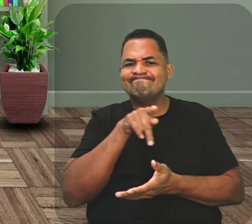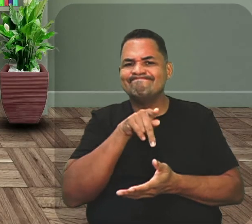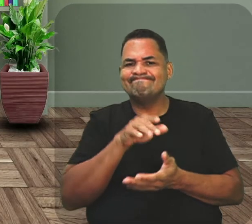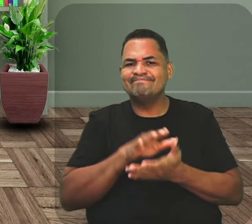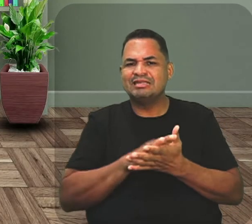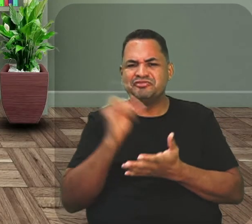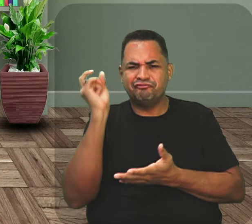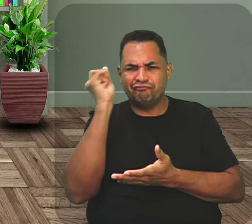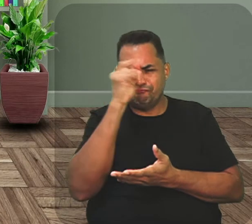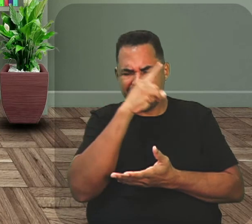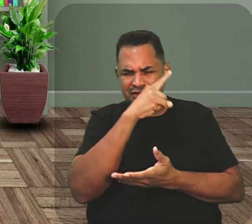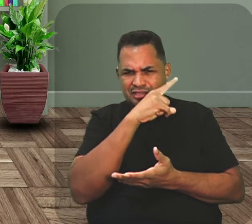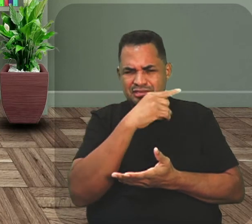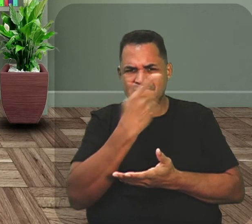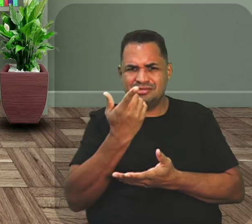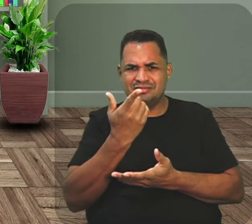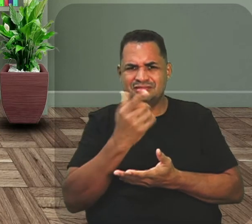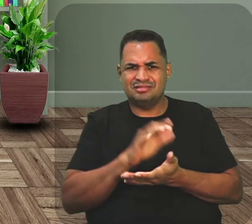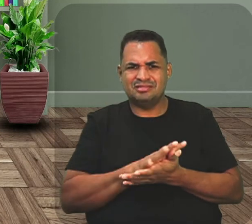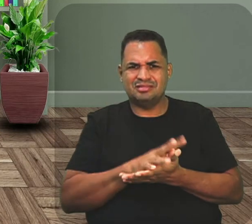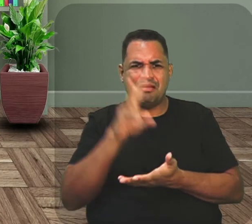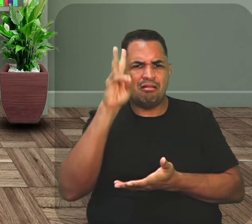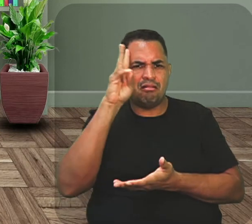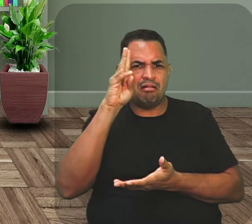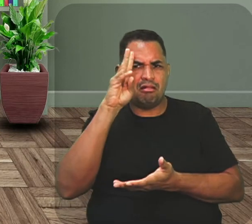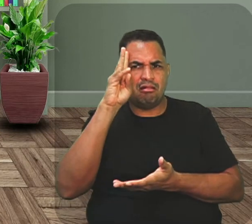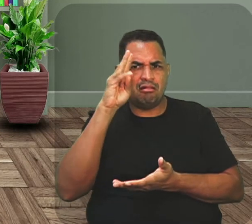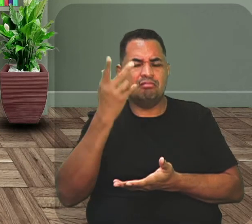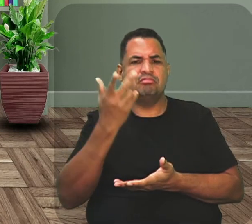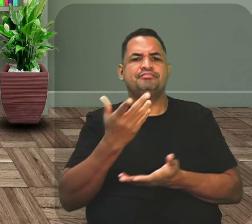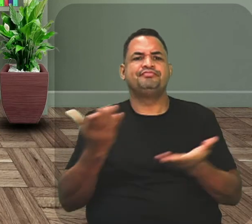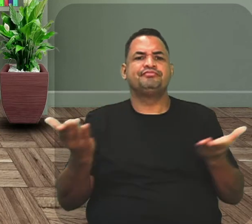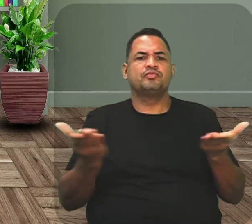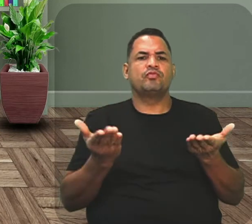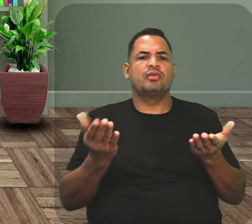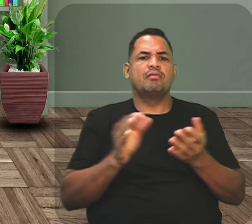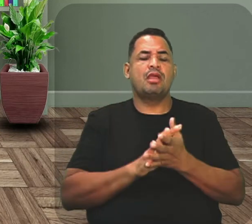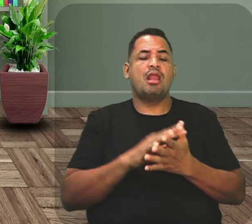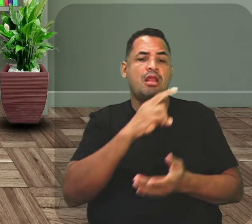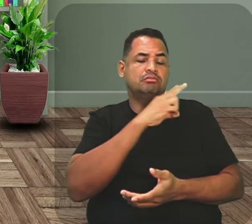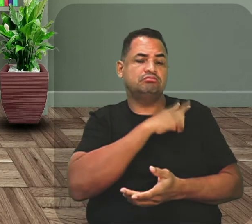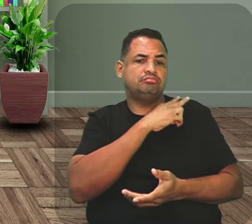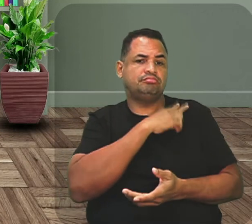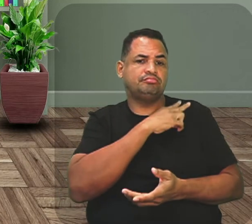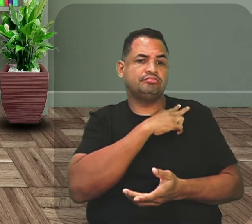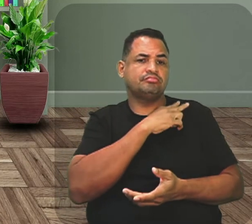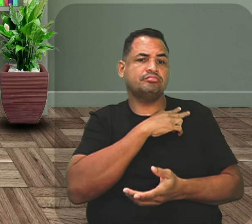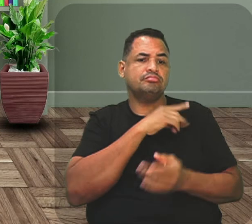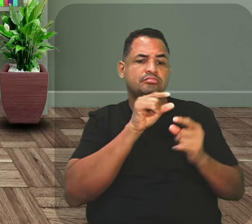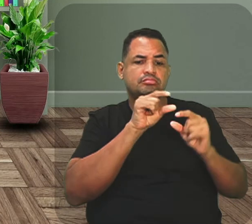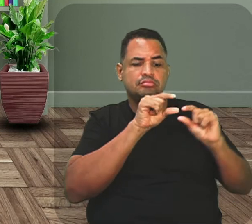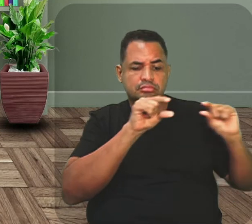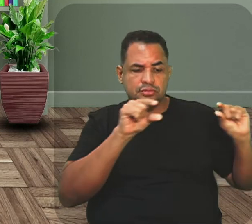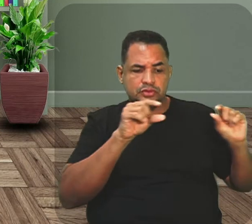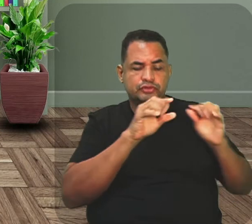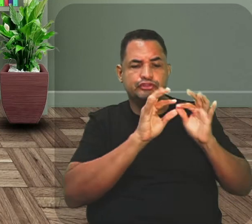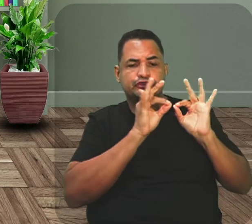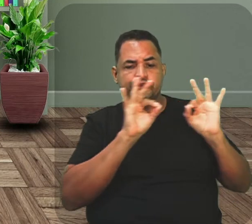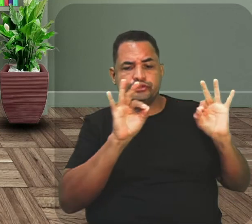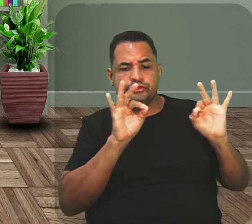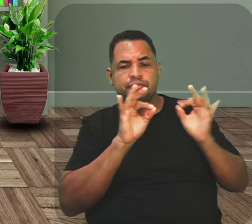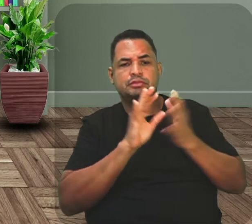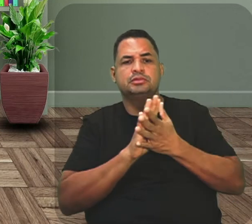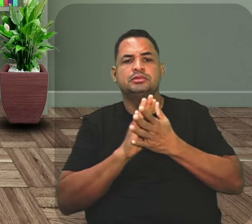puxado. A gente está acabando de recordar, recordar, porque lá no segundão você viu período simples, período